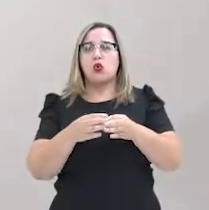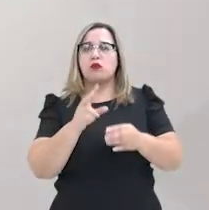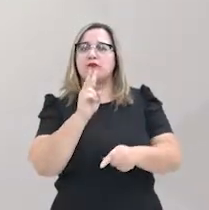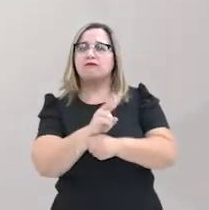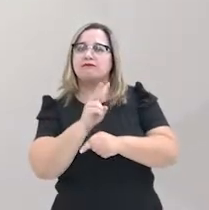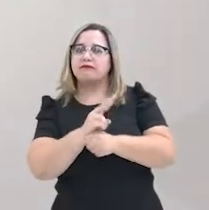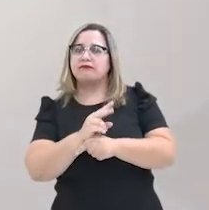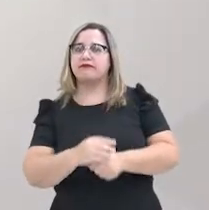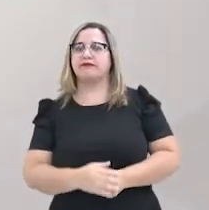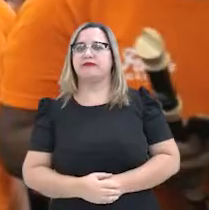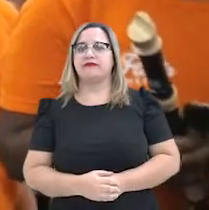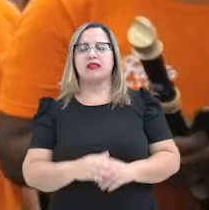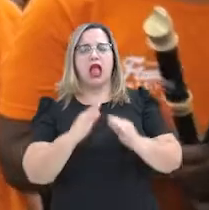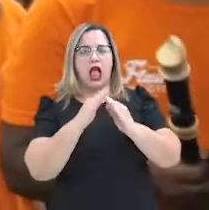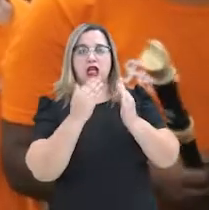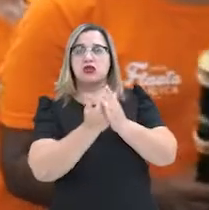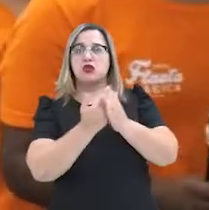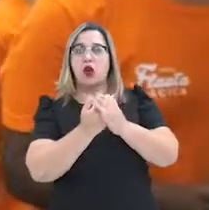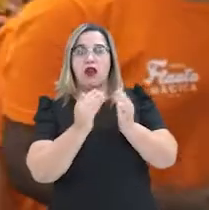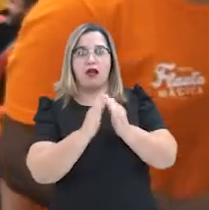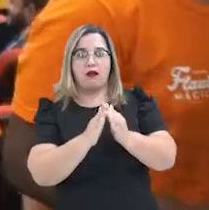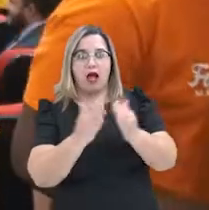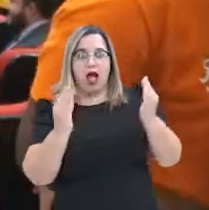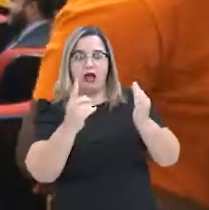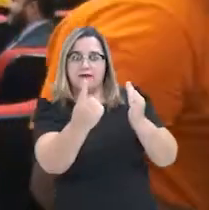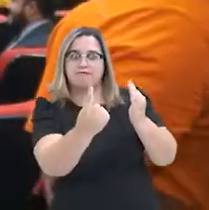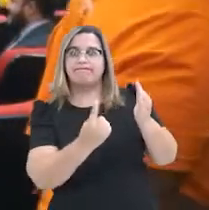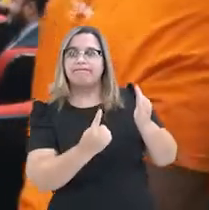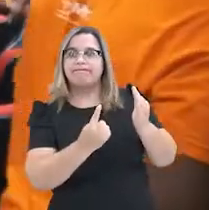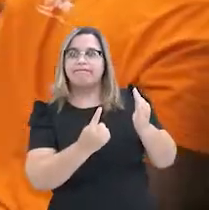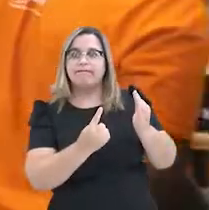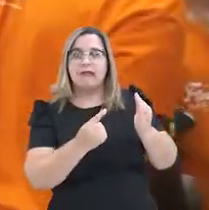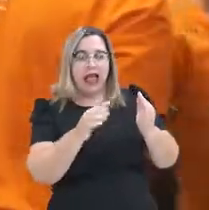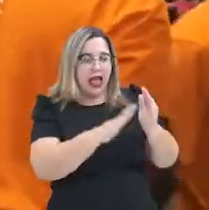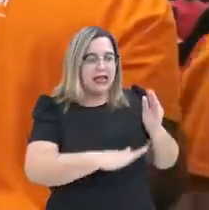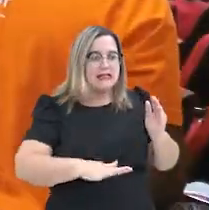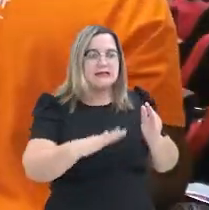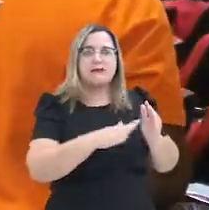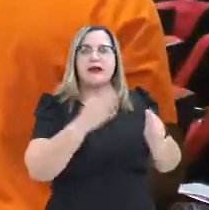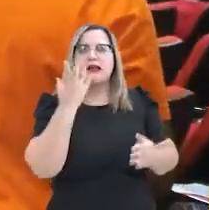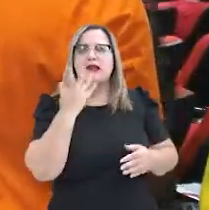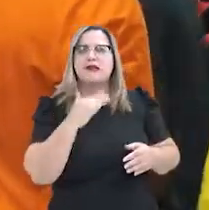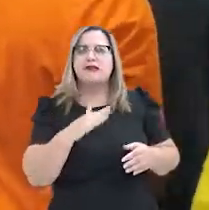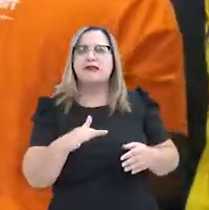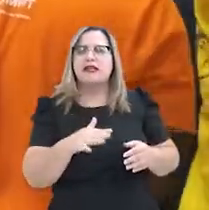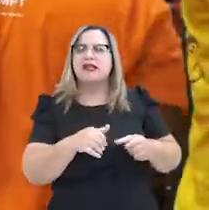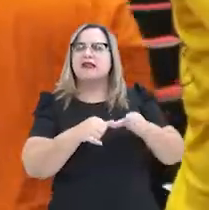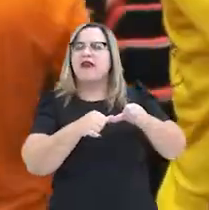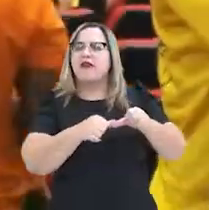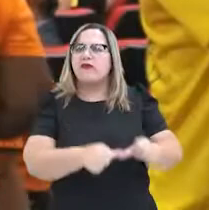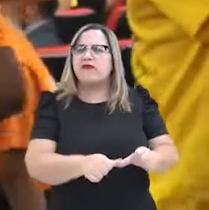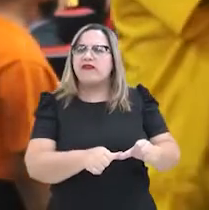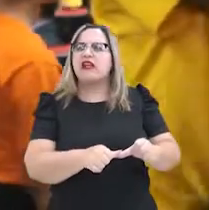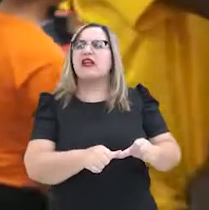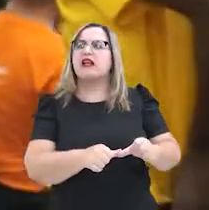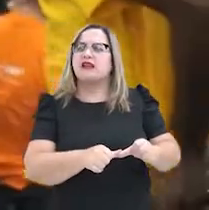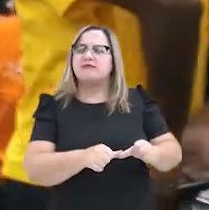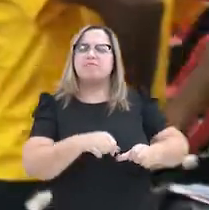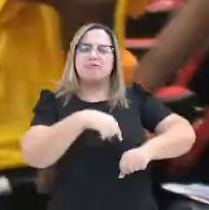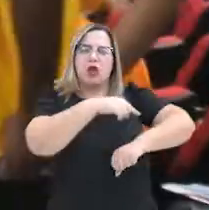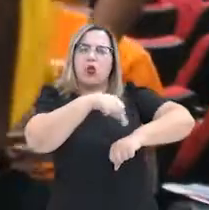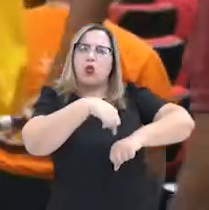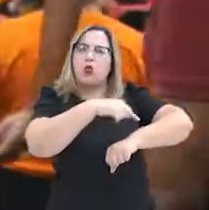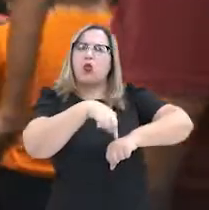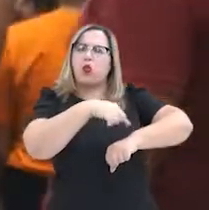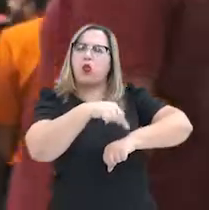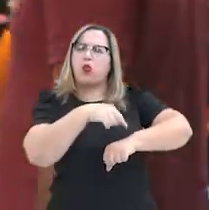e a Rede Protege. A escola é uma porta de entrada, né? E o ambiente é o espaço que as crianças permanecem por